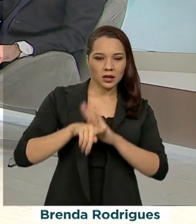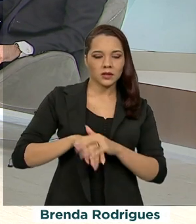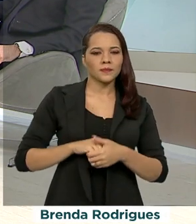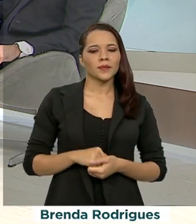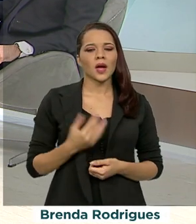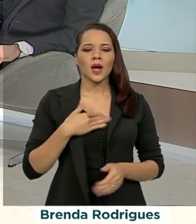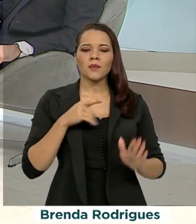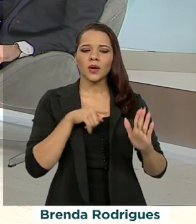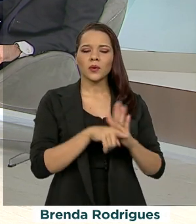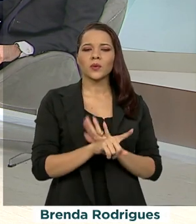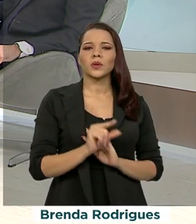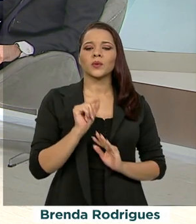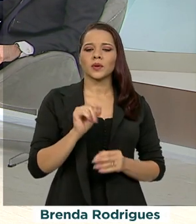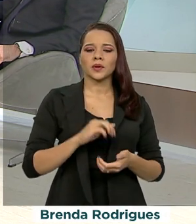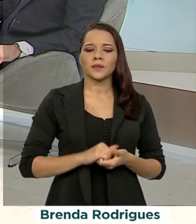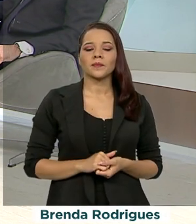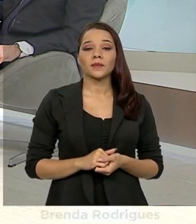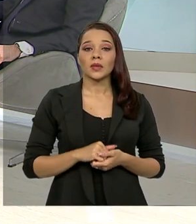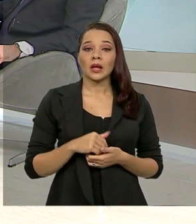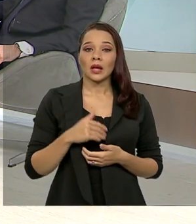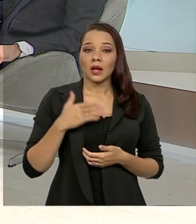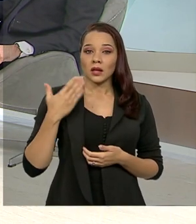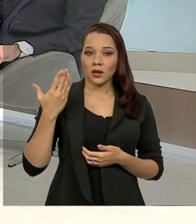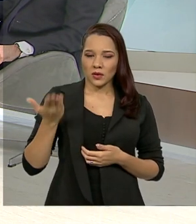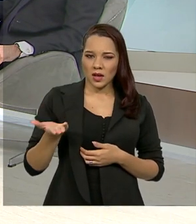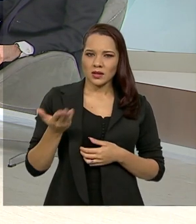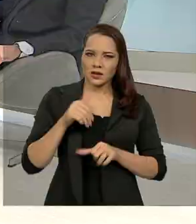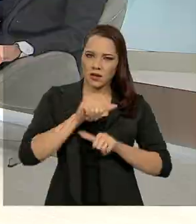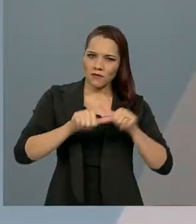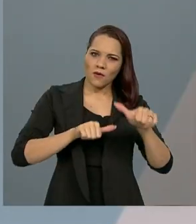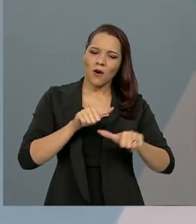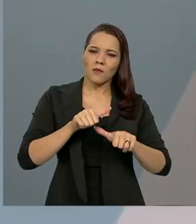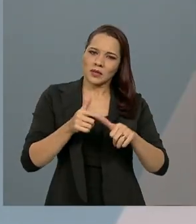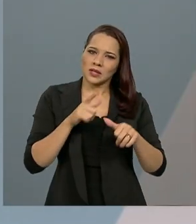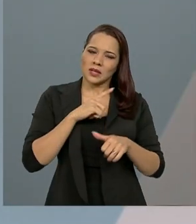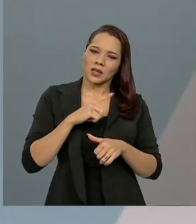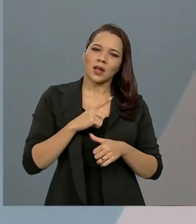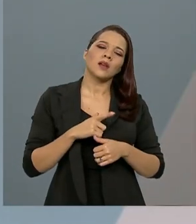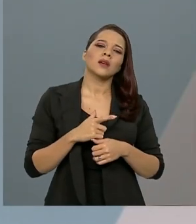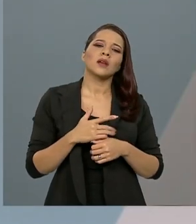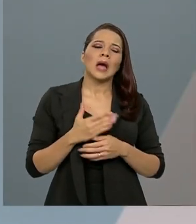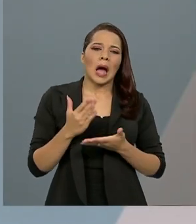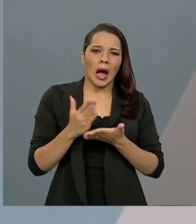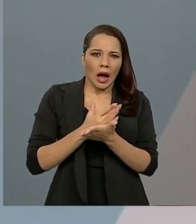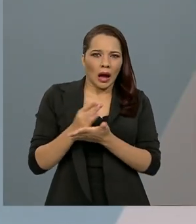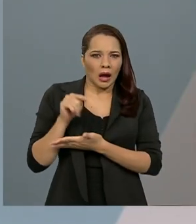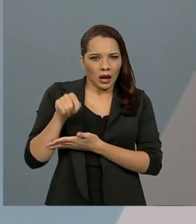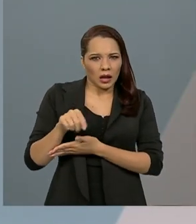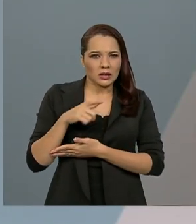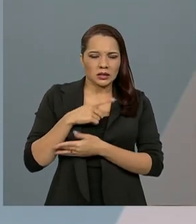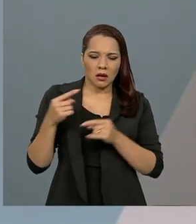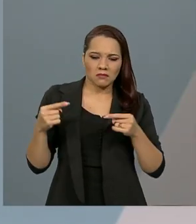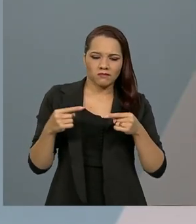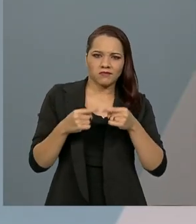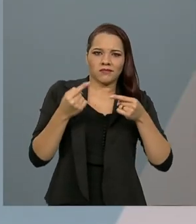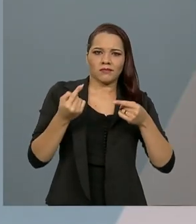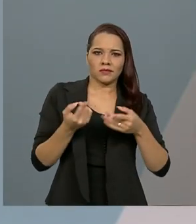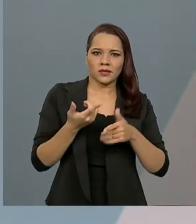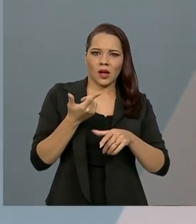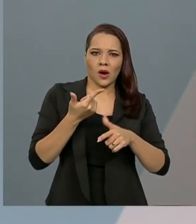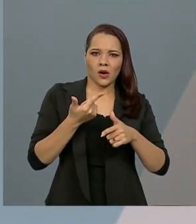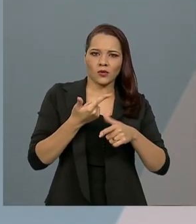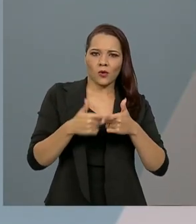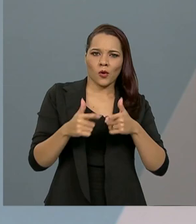minha pergunta é a seguinte, à luz dessas reformas que a gente tem, de alguma forma elas ferem o Pacto Federativo,